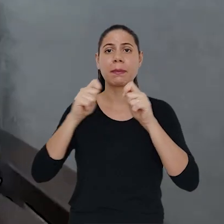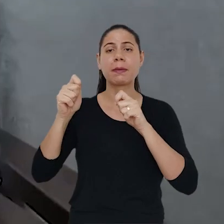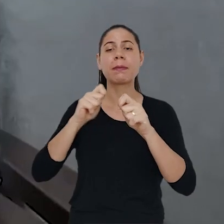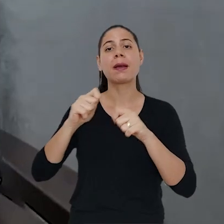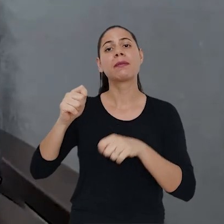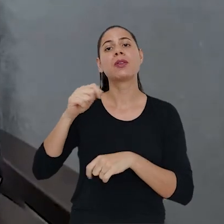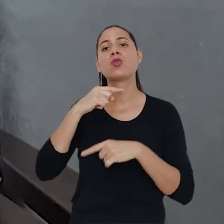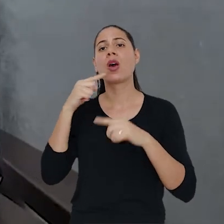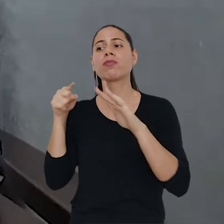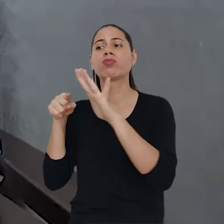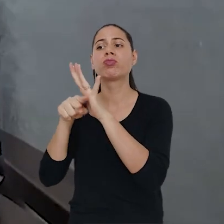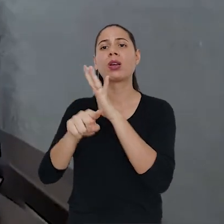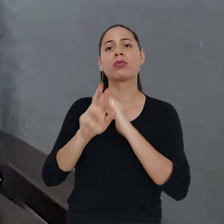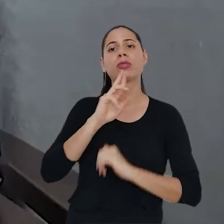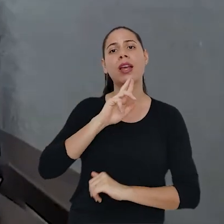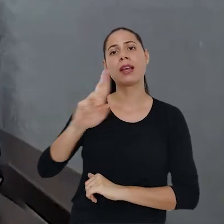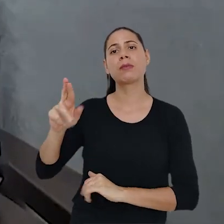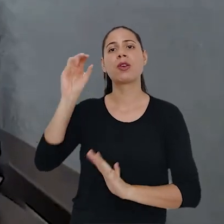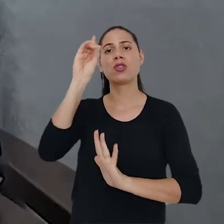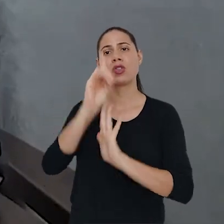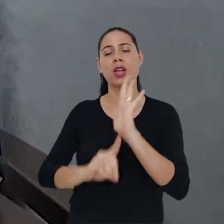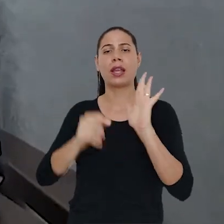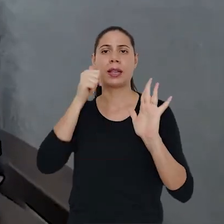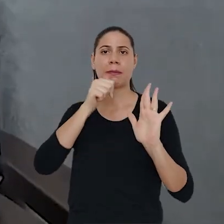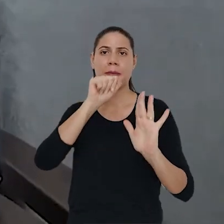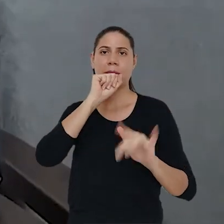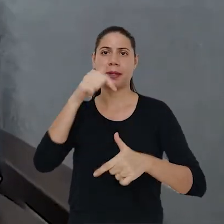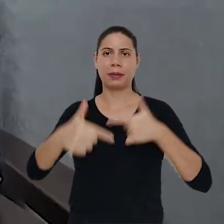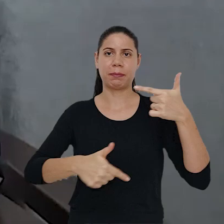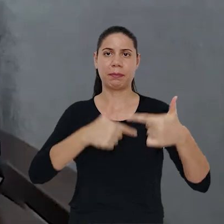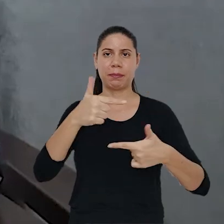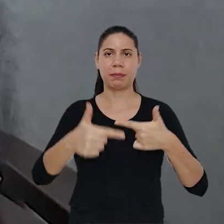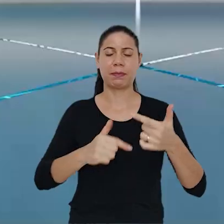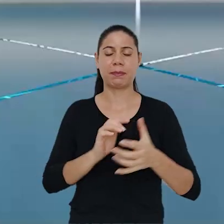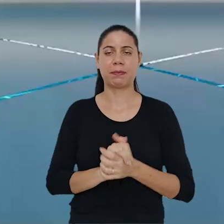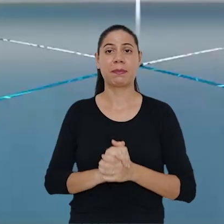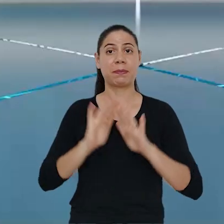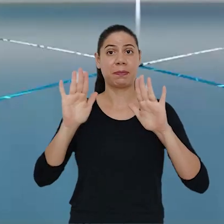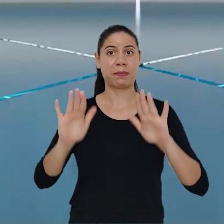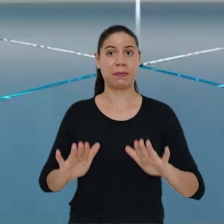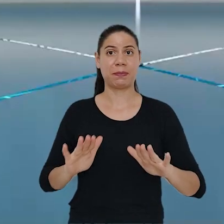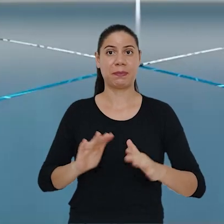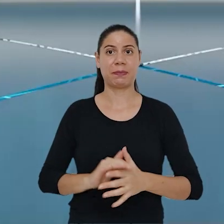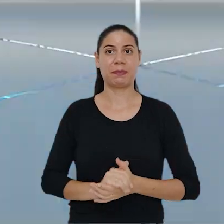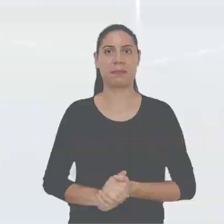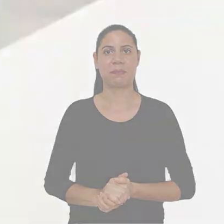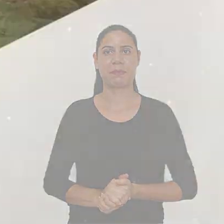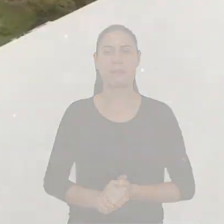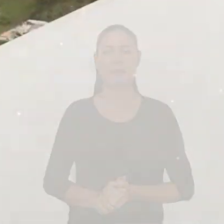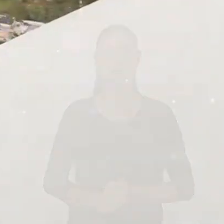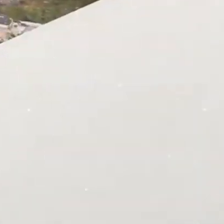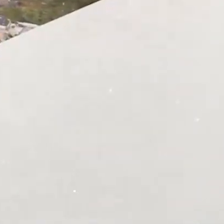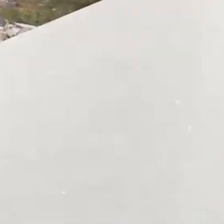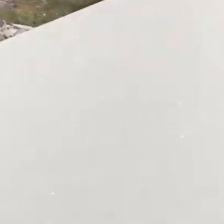Entrevista, especialista tira dúvidas sobre os direitos das mães que trabalham. Fique com a gente.